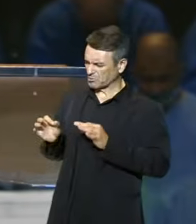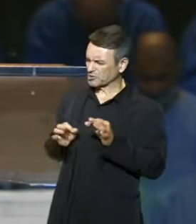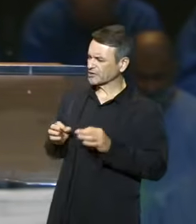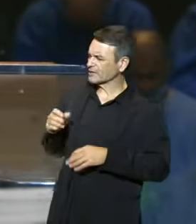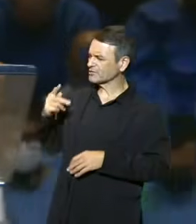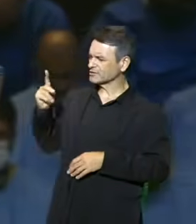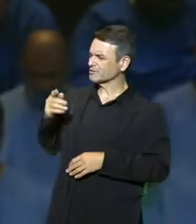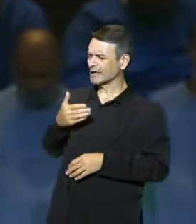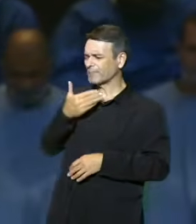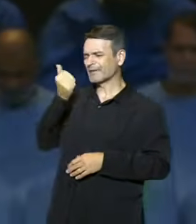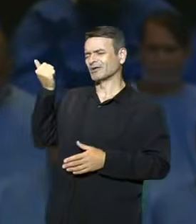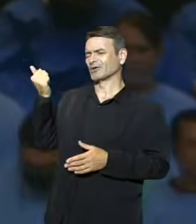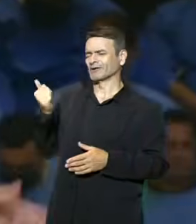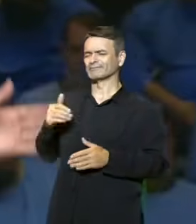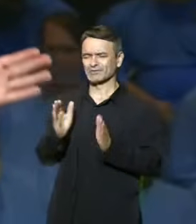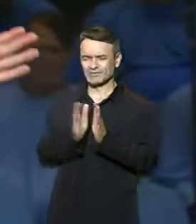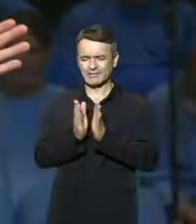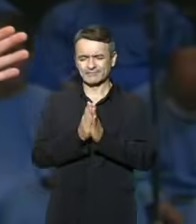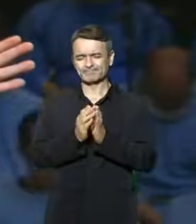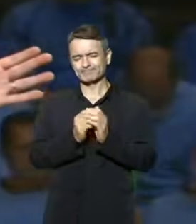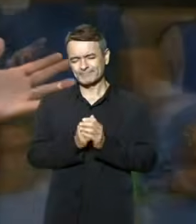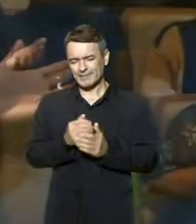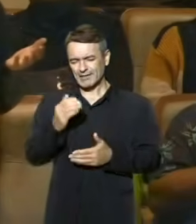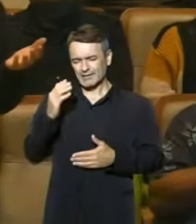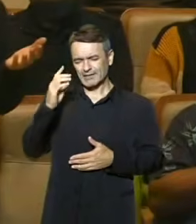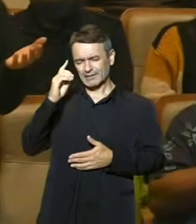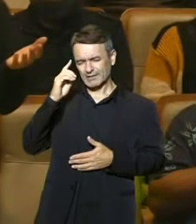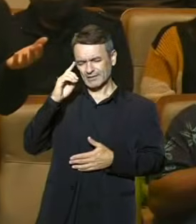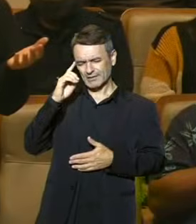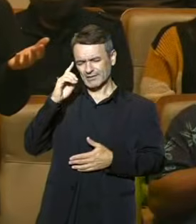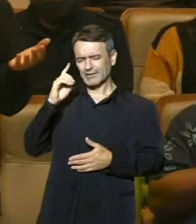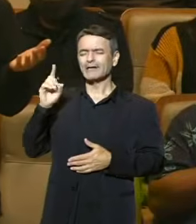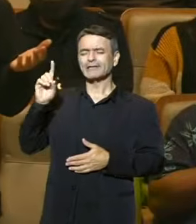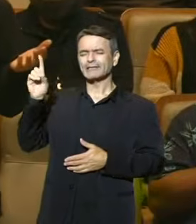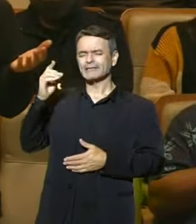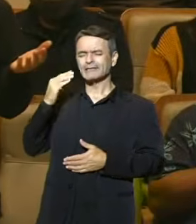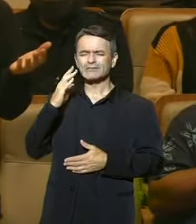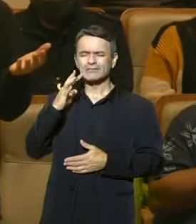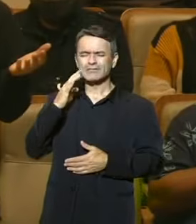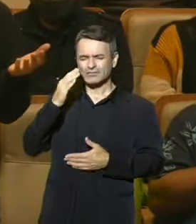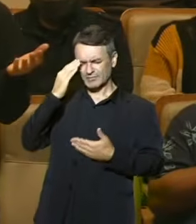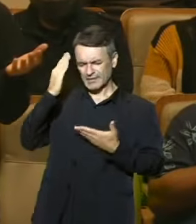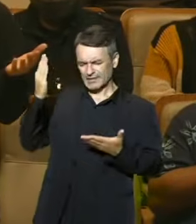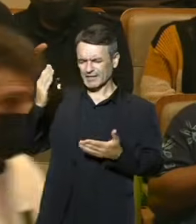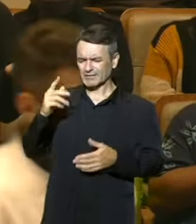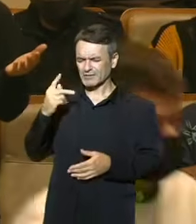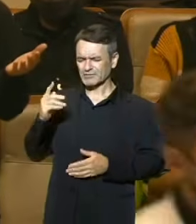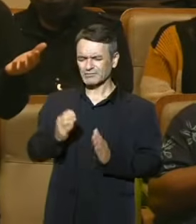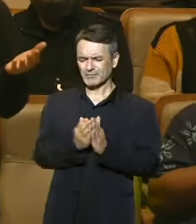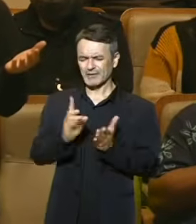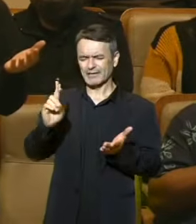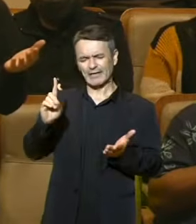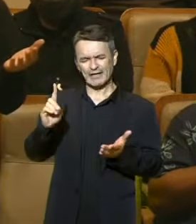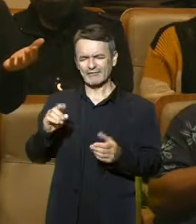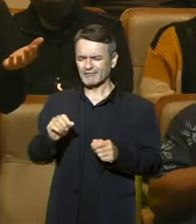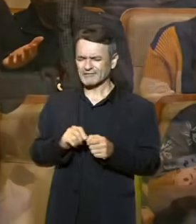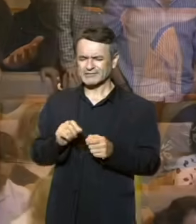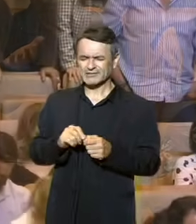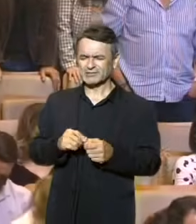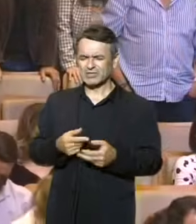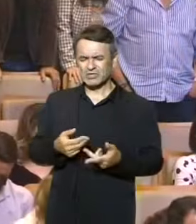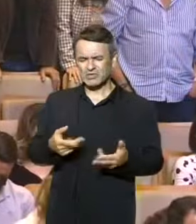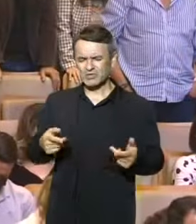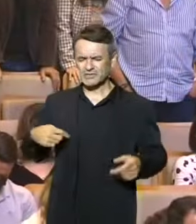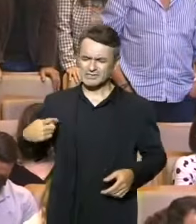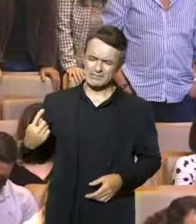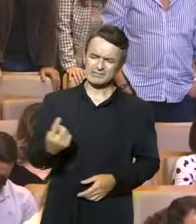Aleluia. Vamos orar juntos. Deus querido, obrigado. Obrigado pela tua palavra, por tudo aquilo que o Senhor está fazendo na vida da gente. Obrigado porque o